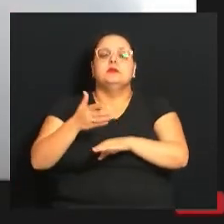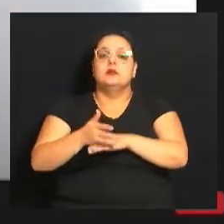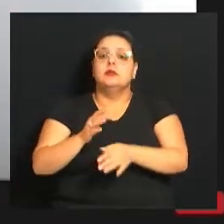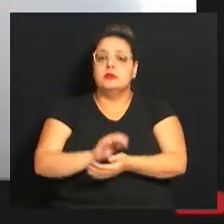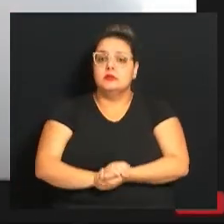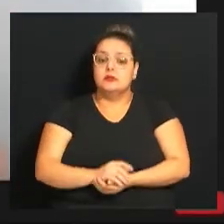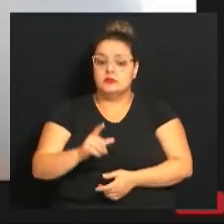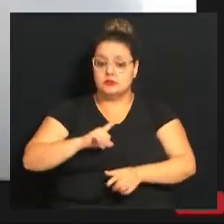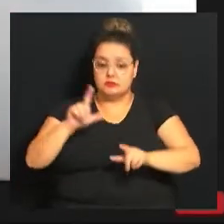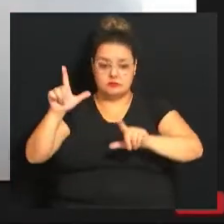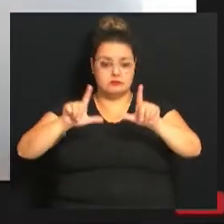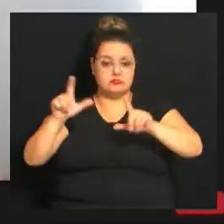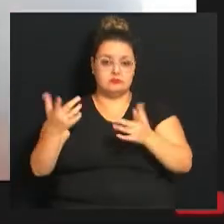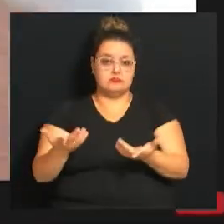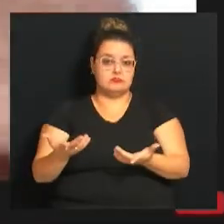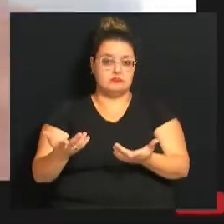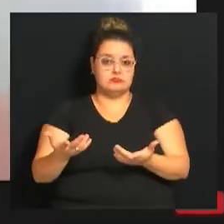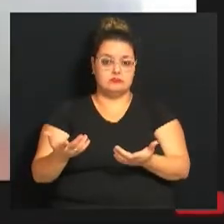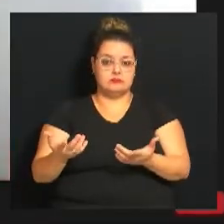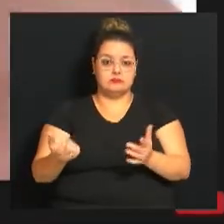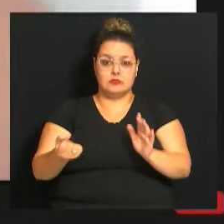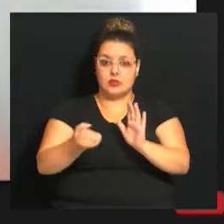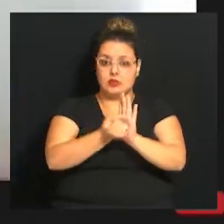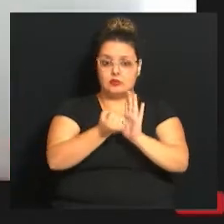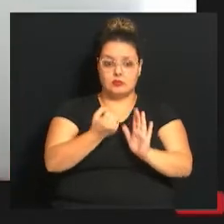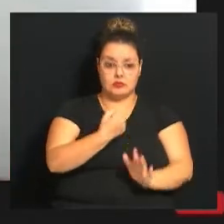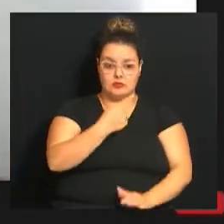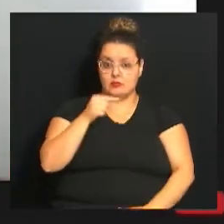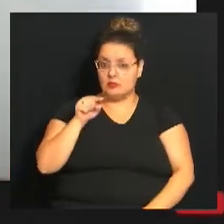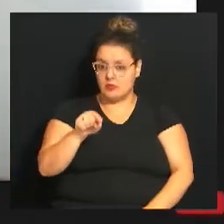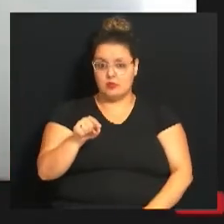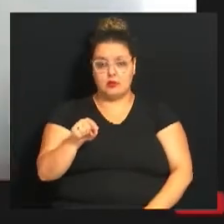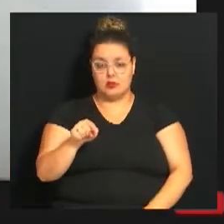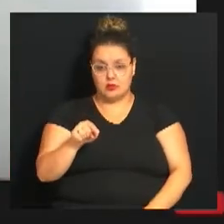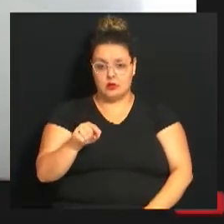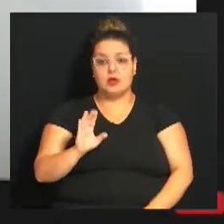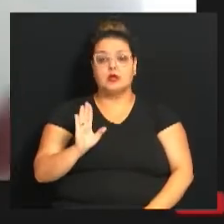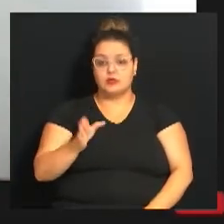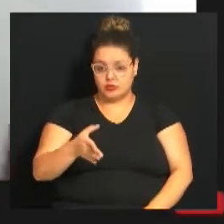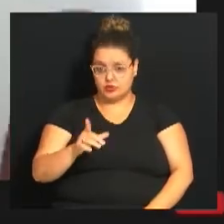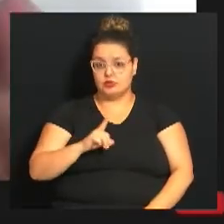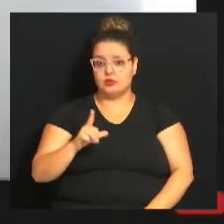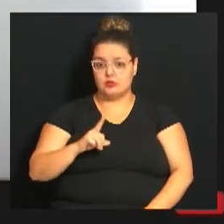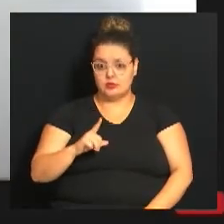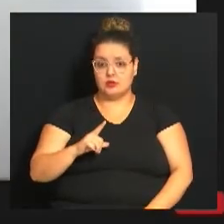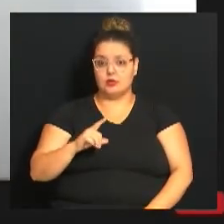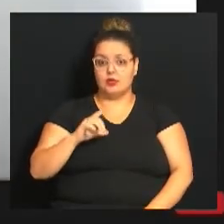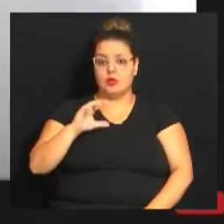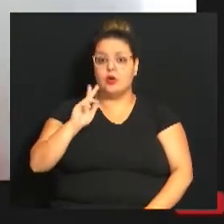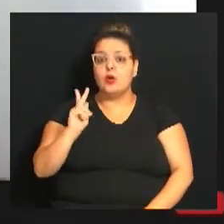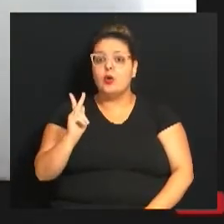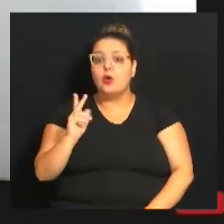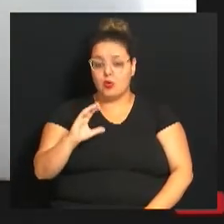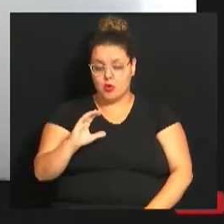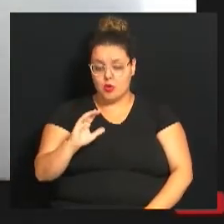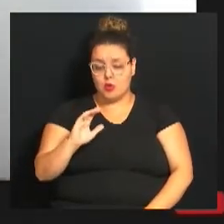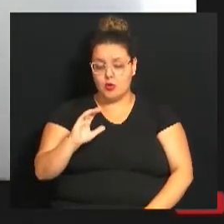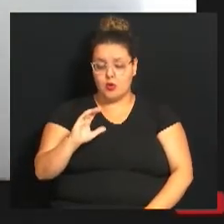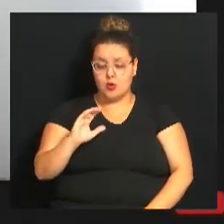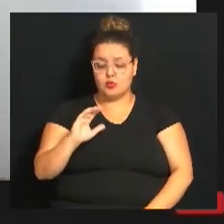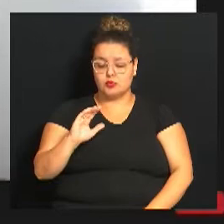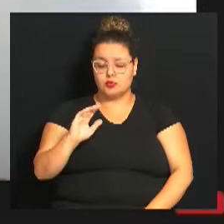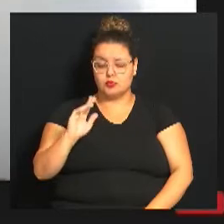televisões de marcas que custam R$1.000 e que já vem com o sistema Chrome do Google embarcado, onde você pode